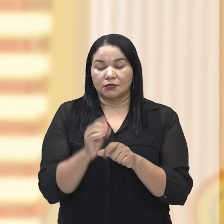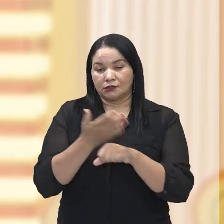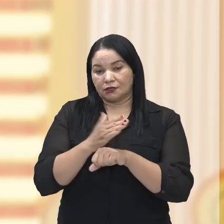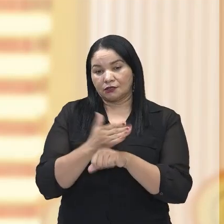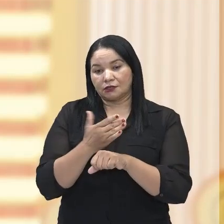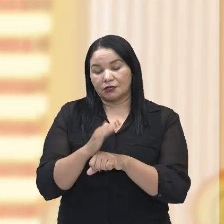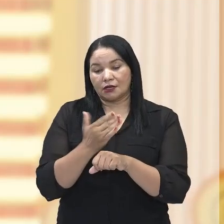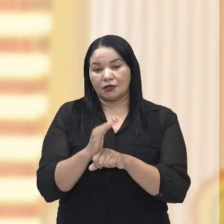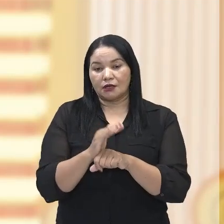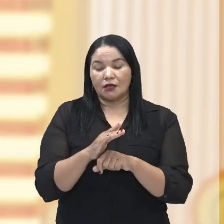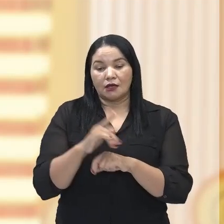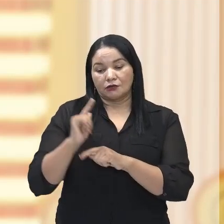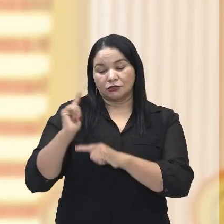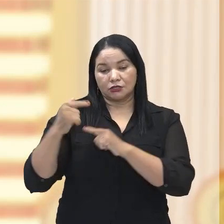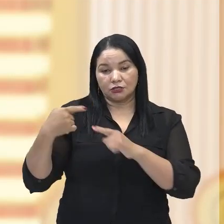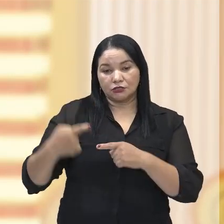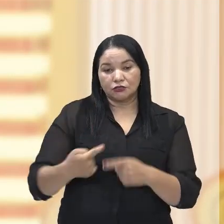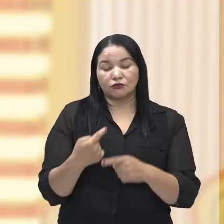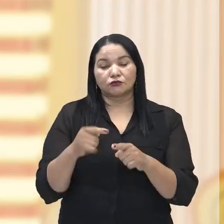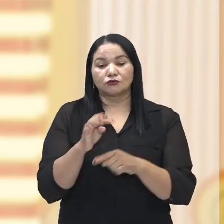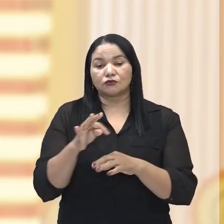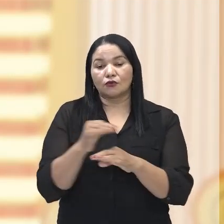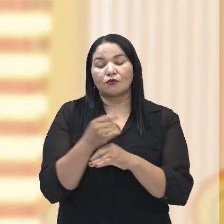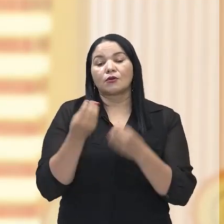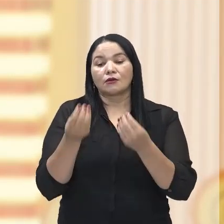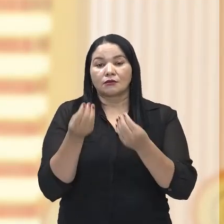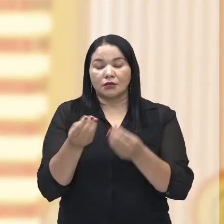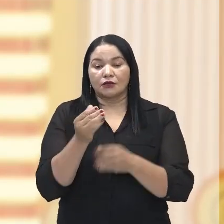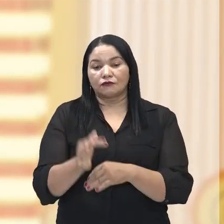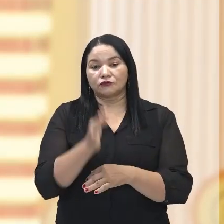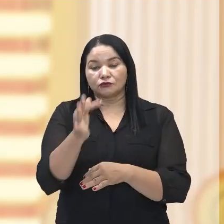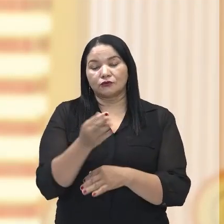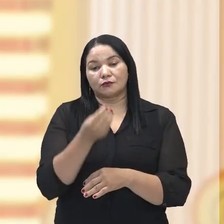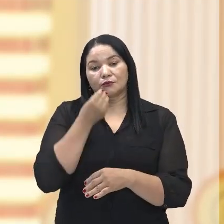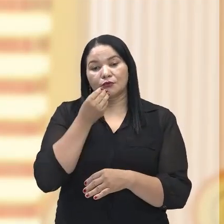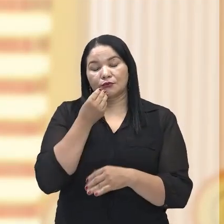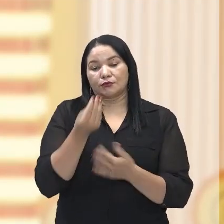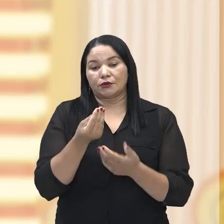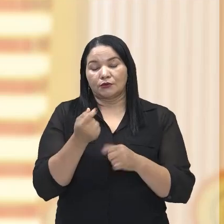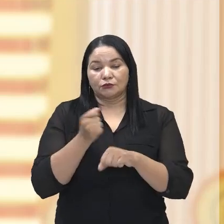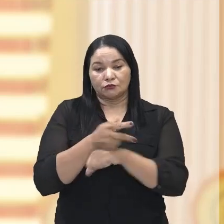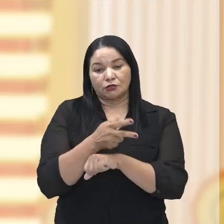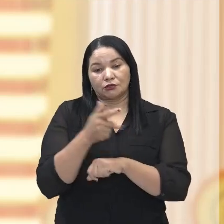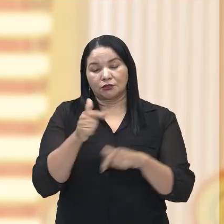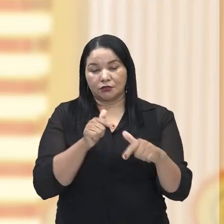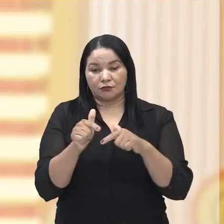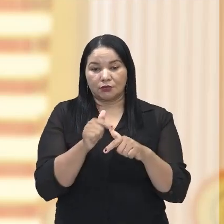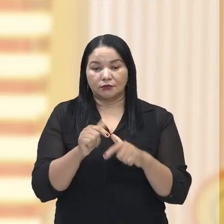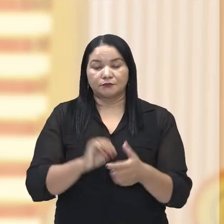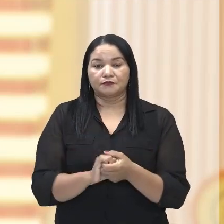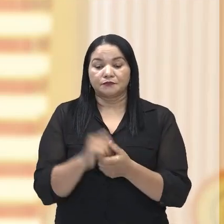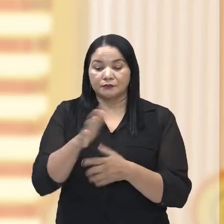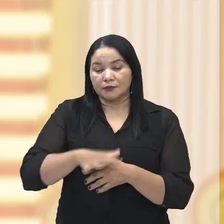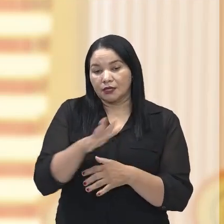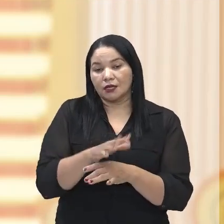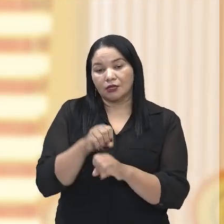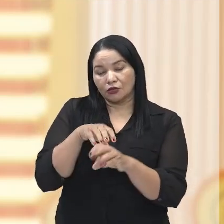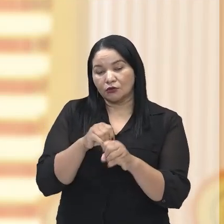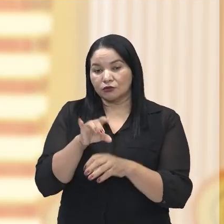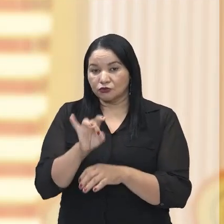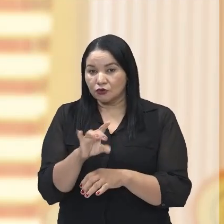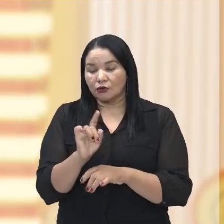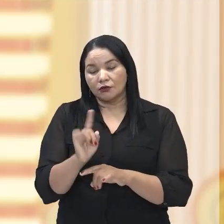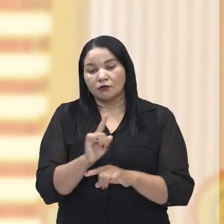geração para ter uma oportunidade no mercado de trabalho, não é apenas dar educação, mas